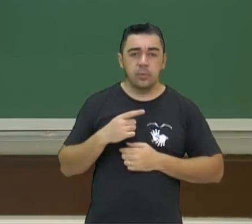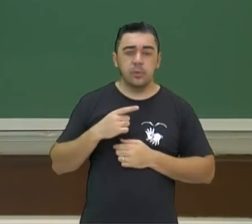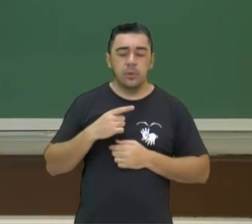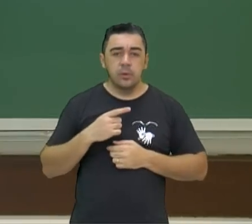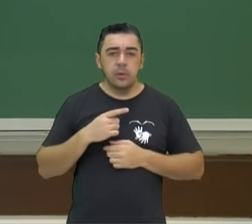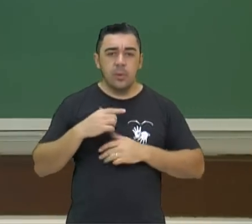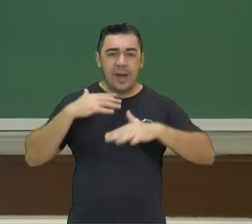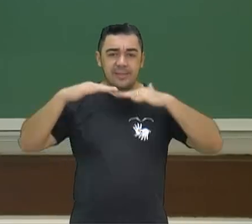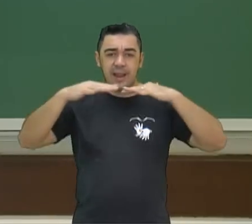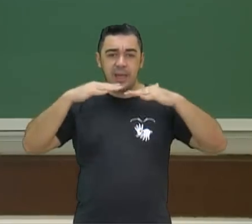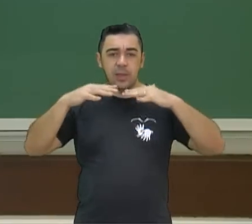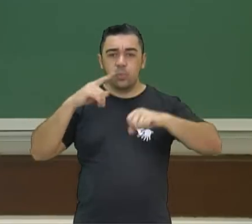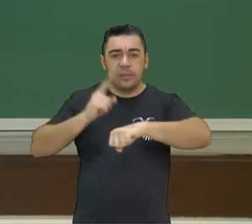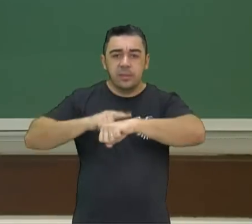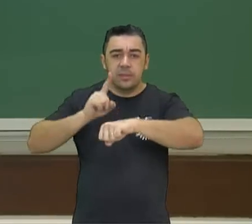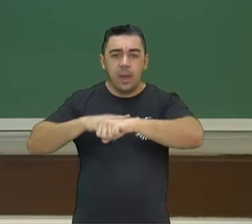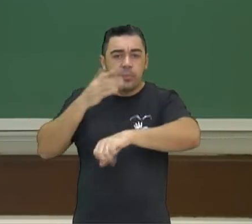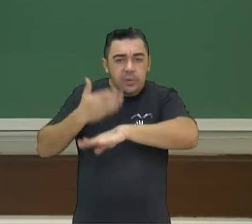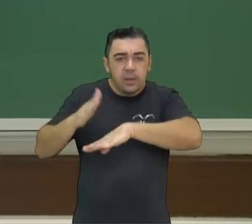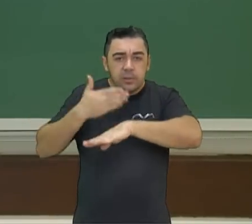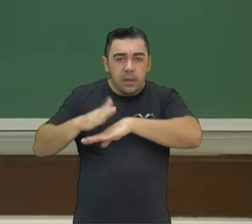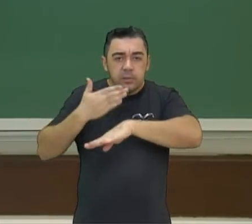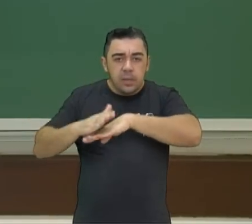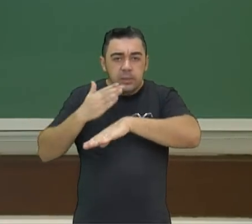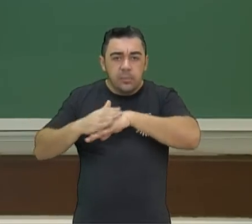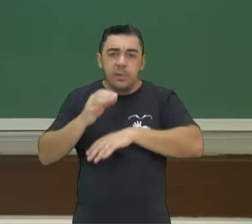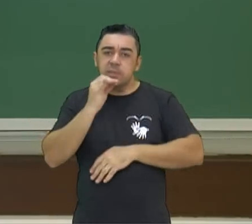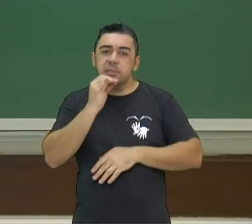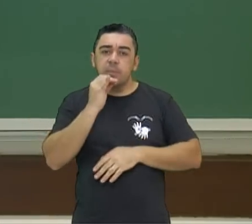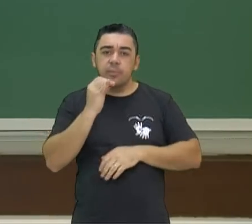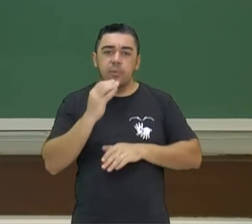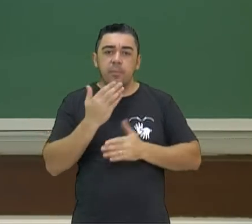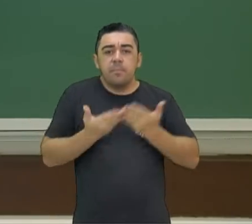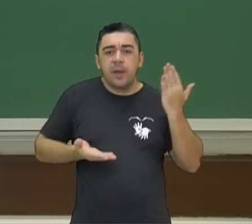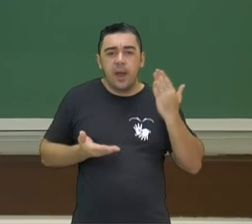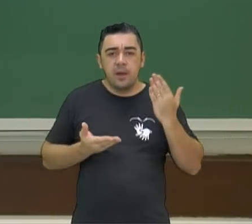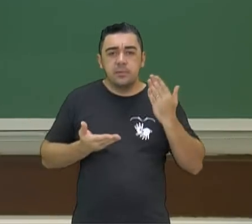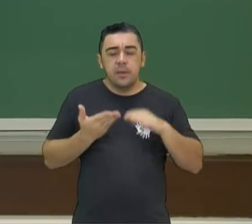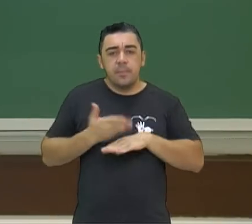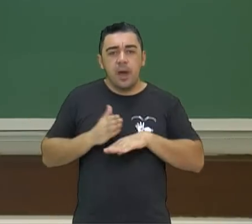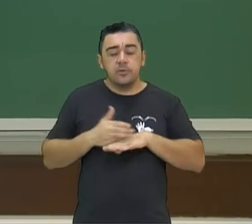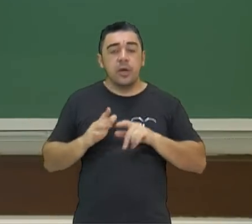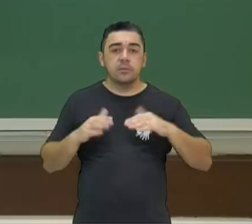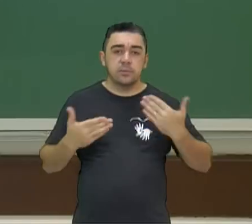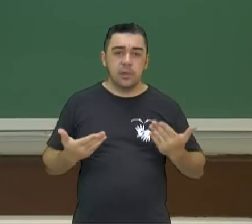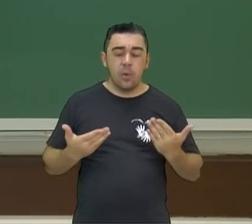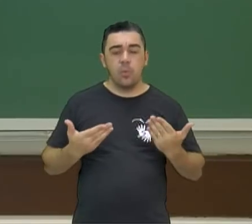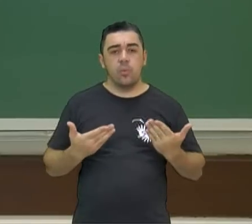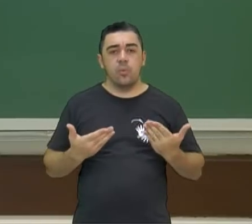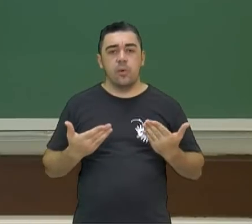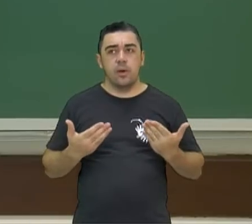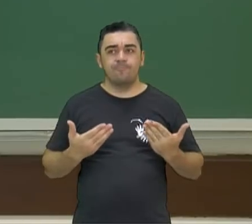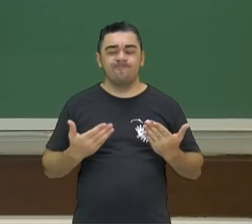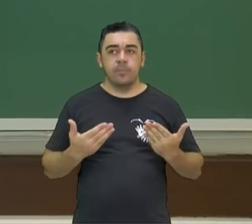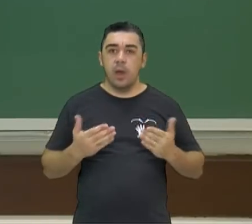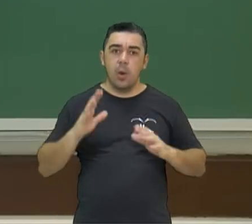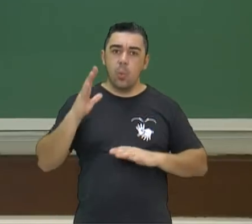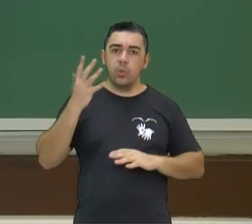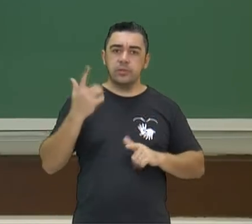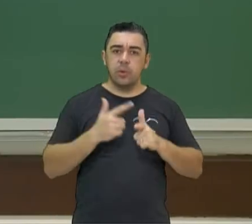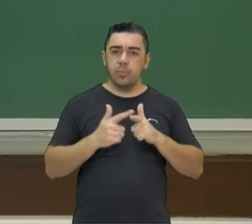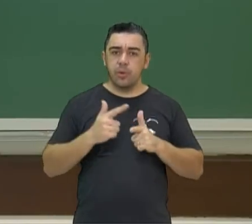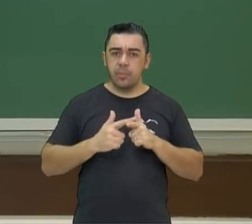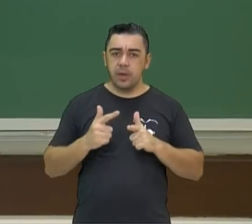treinando, praticando a modalidade, eles perdem em desempenho, né? Em resultados. Então, nas intempéries, nos